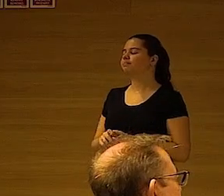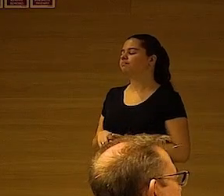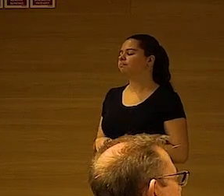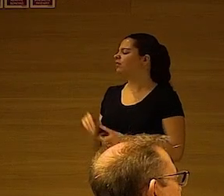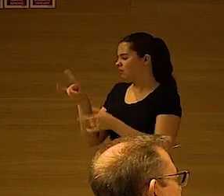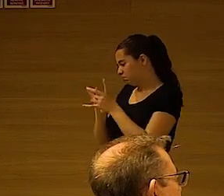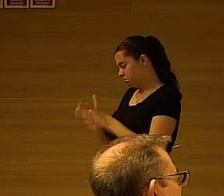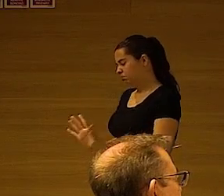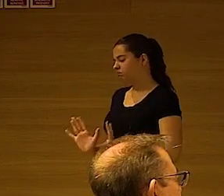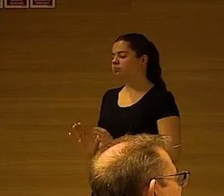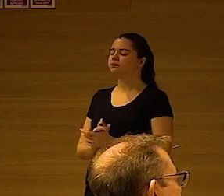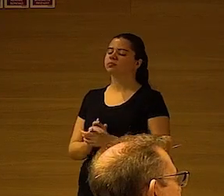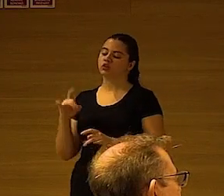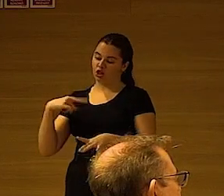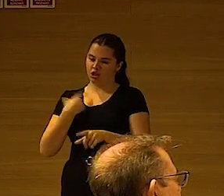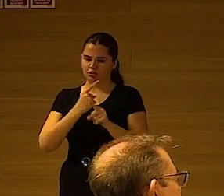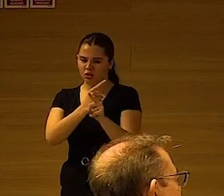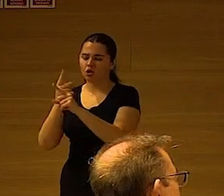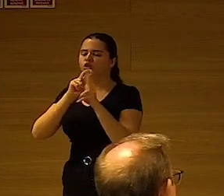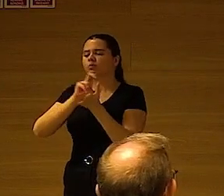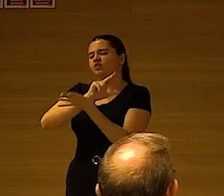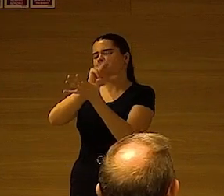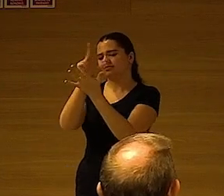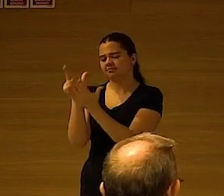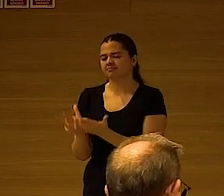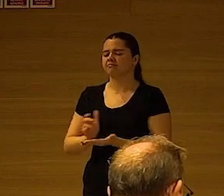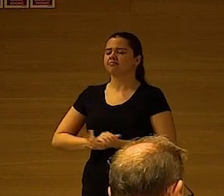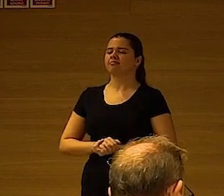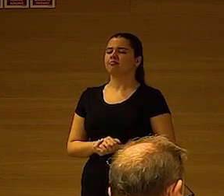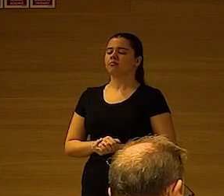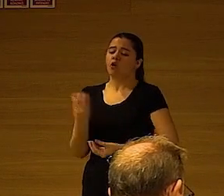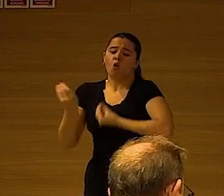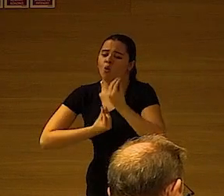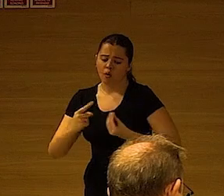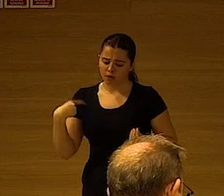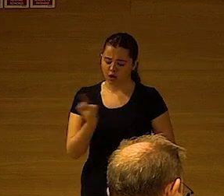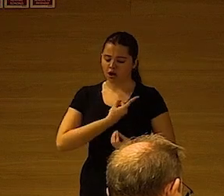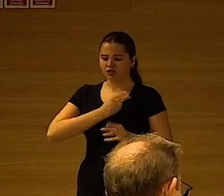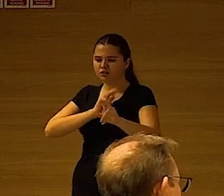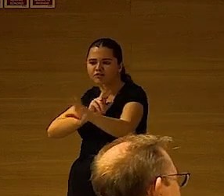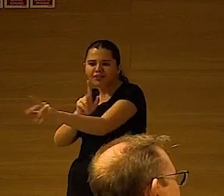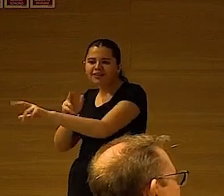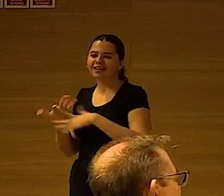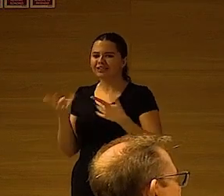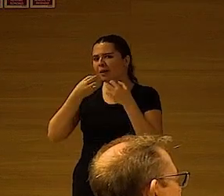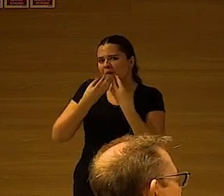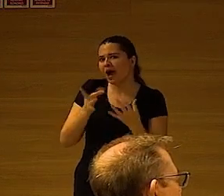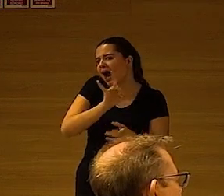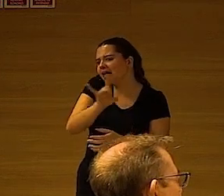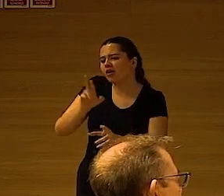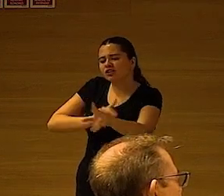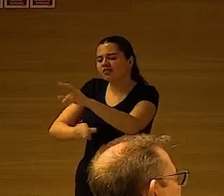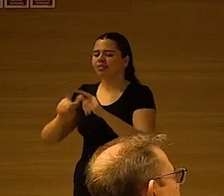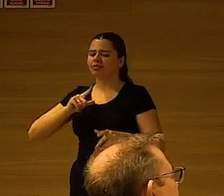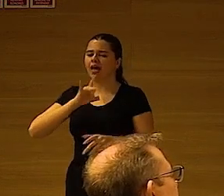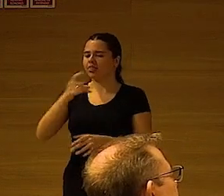nosso encontro aqui, que é não só a finitude, mas a diversidade, como que a gente é diferente, né? Como que isso é bom, né? Cada um com seus